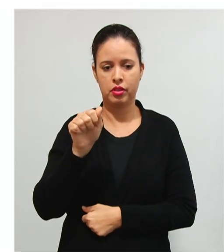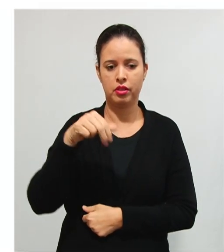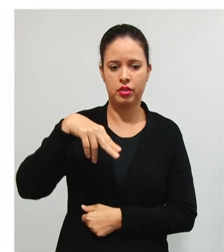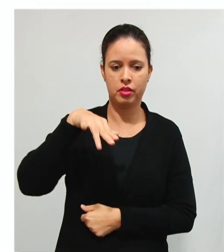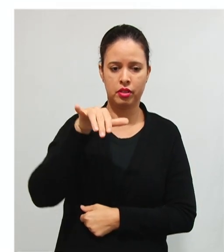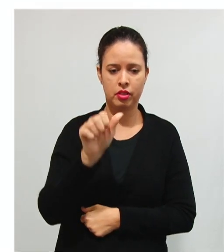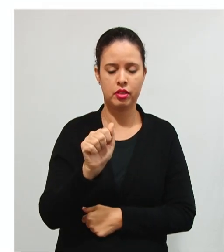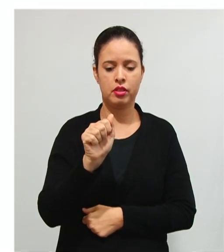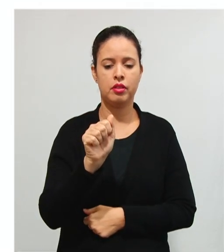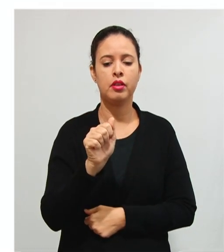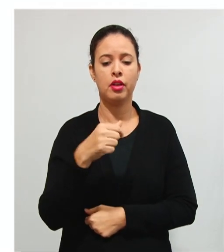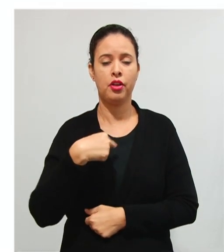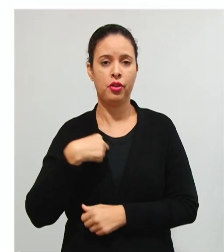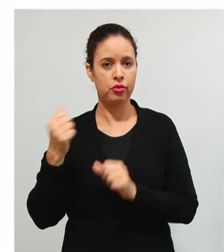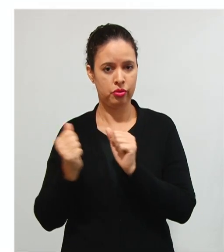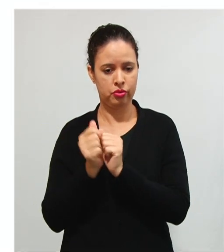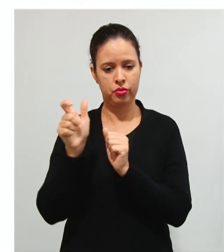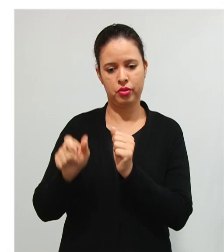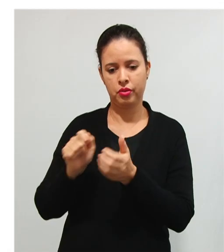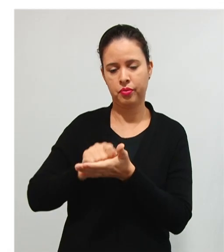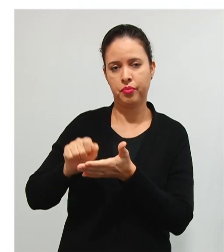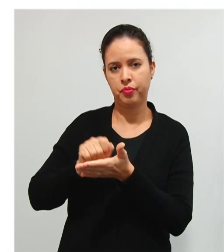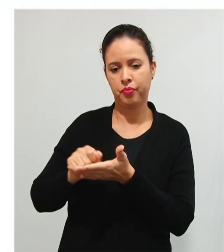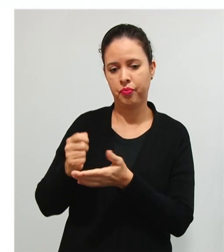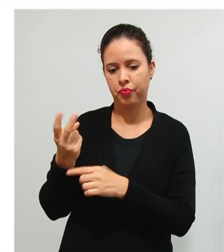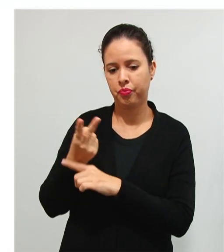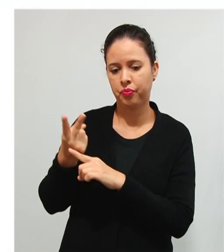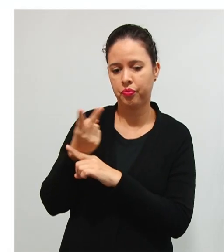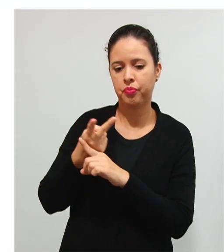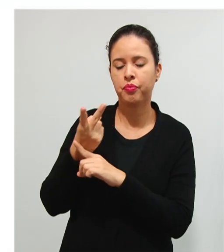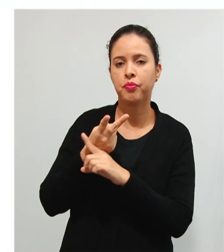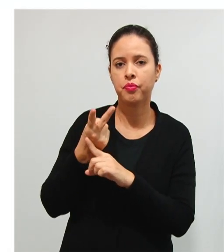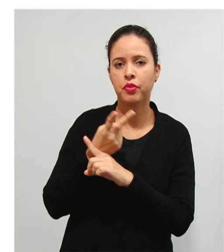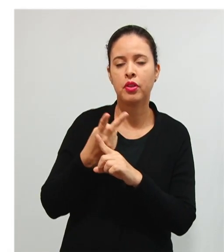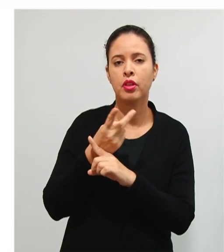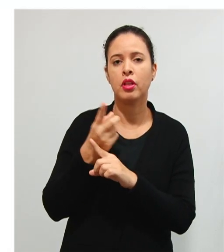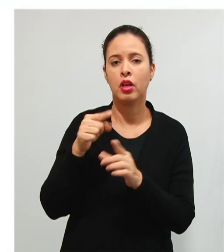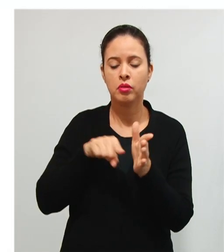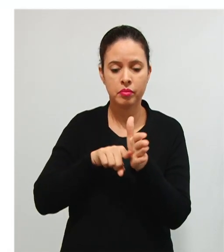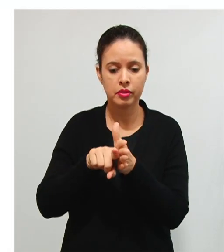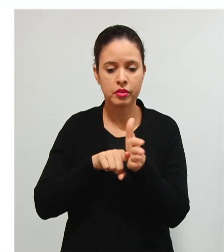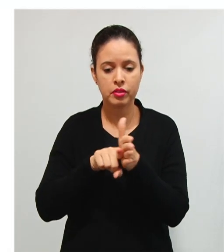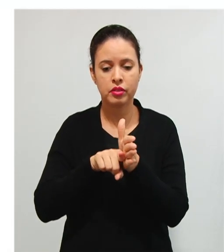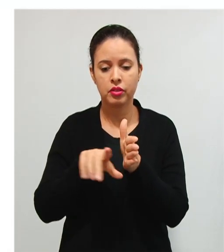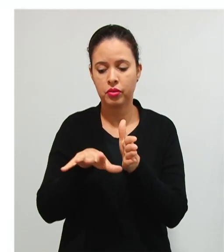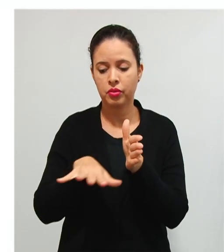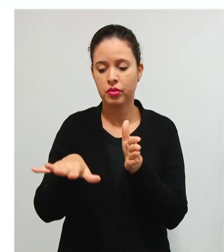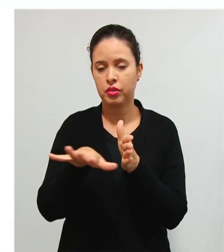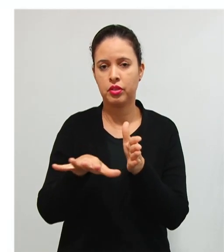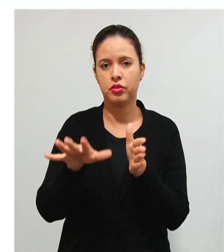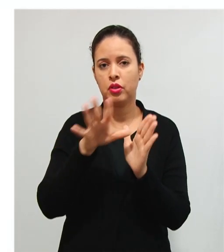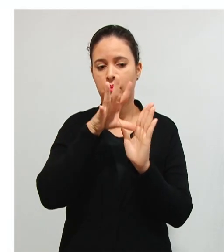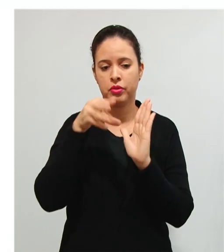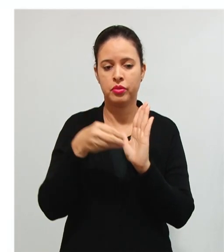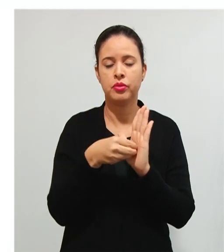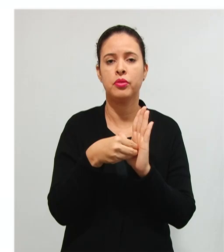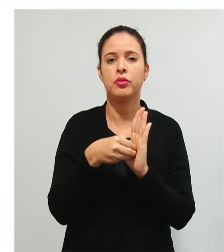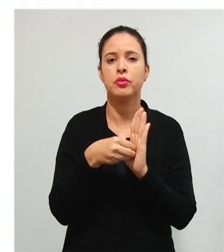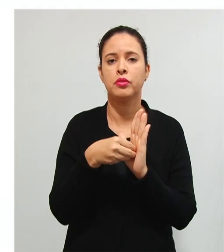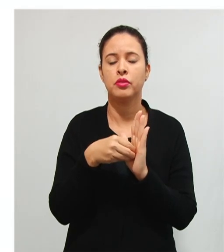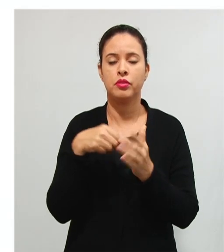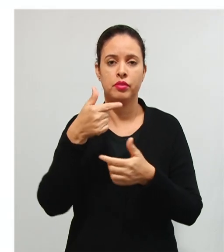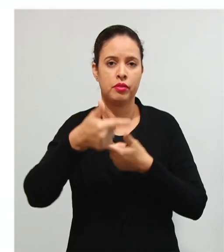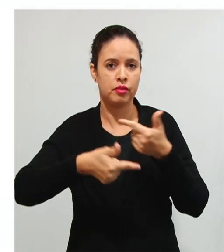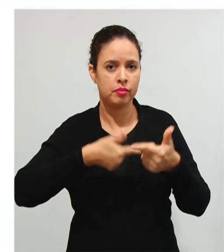como coautor, que era Mineração de Dados e Pesquisação no Contexto Amazônico, que